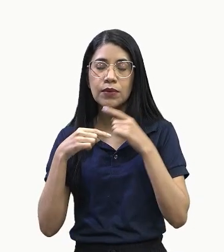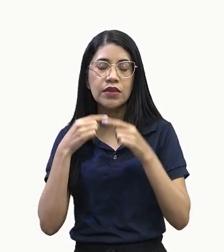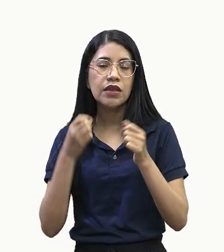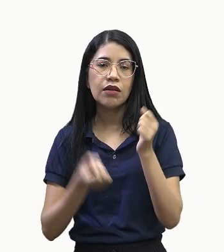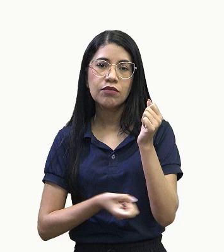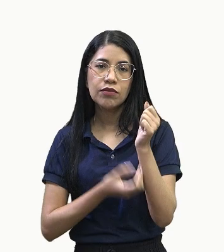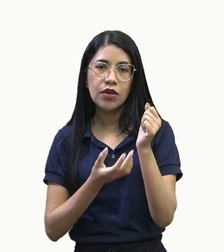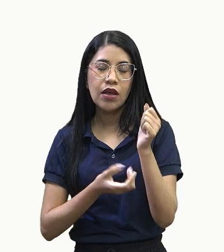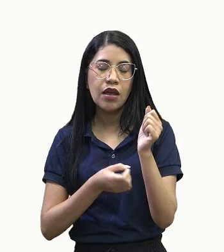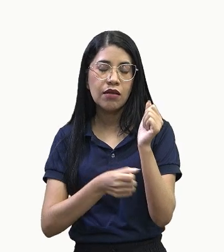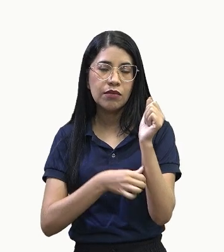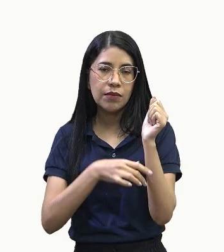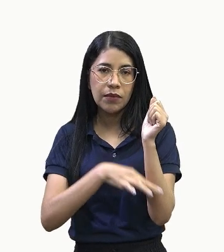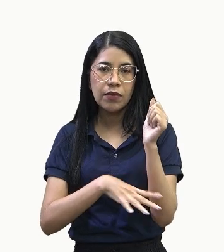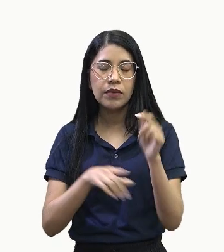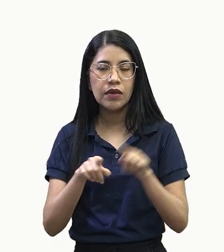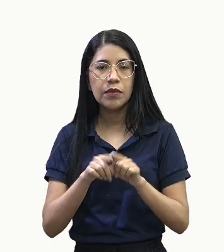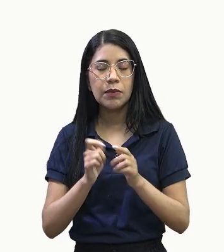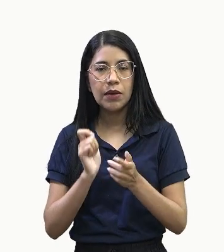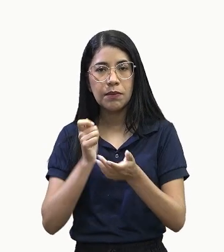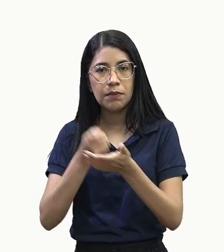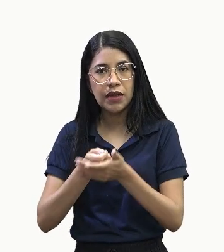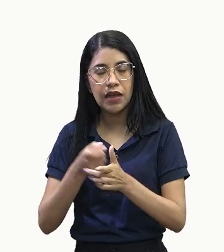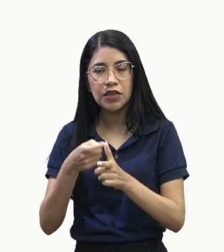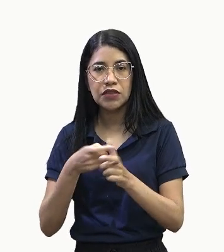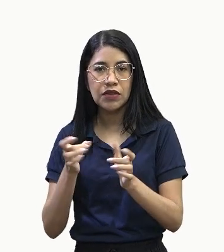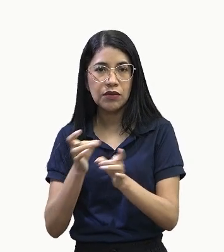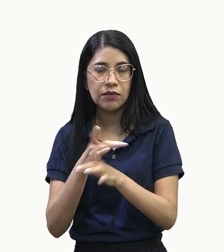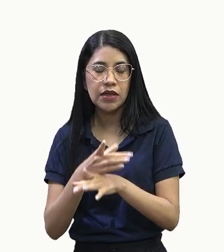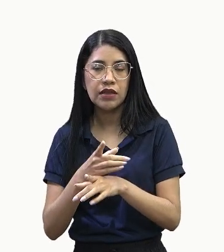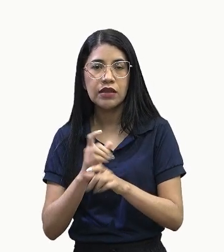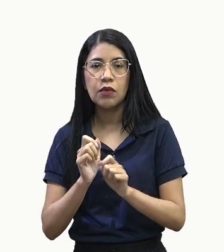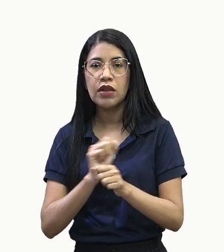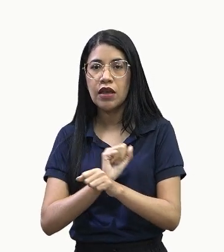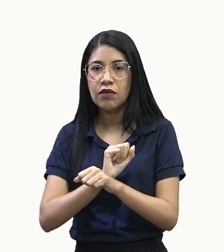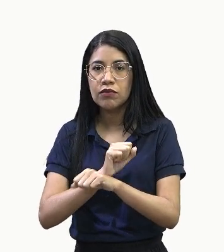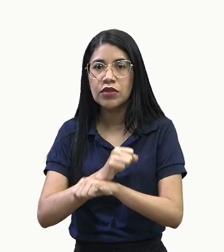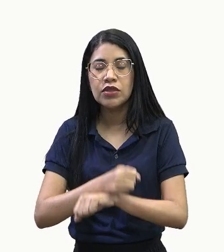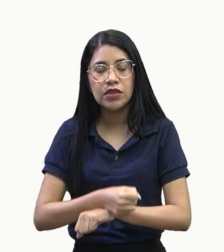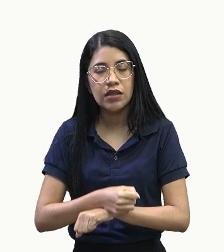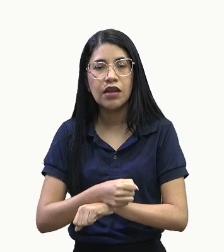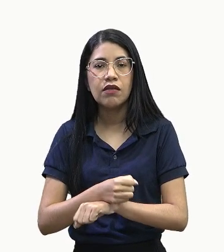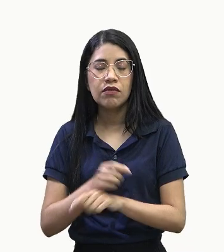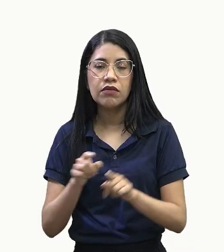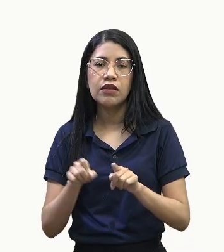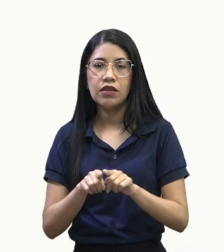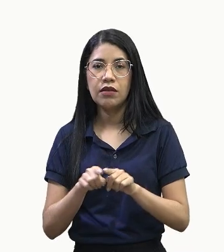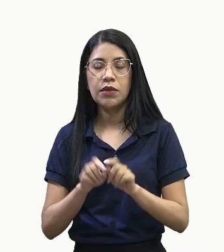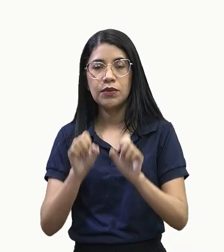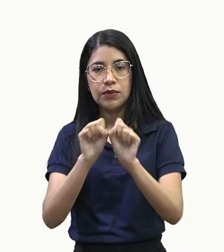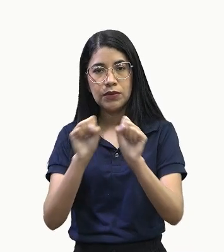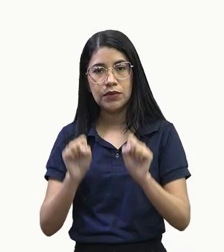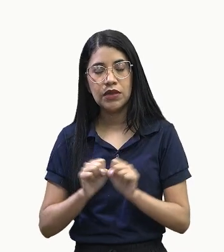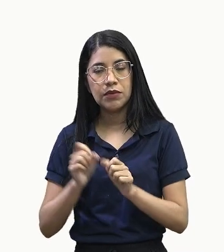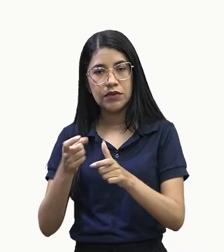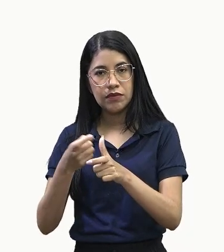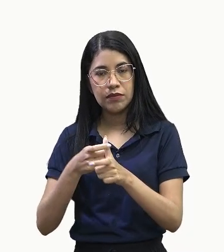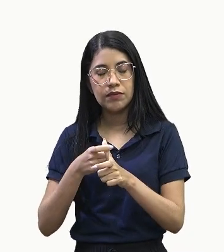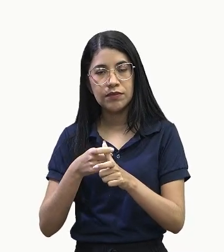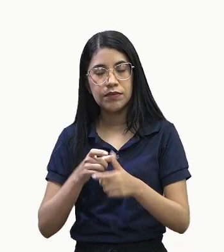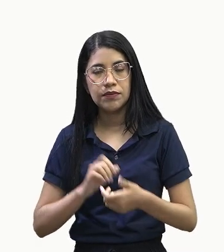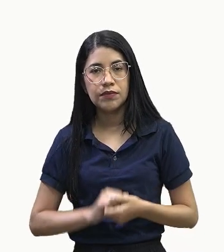o suficiente para pagar a sua dívida. Ele era um prisioneiro, refém do sistema de aviamento e